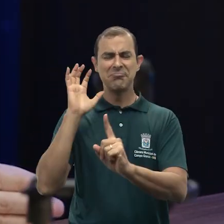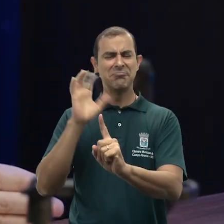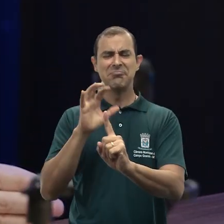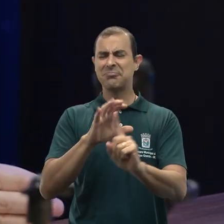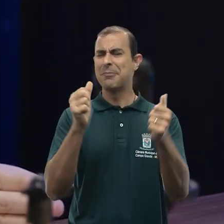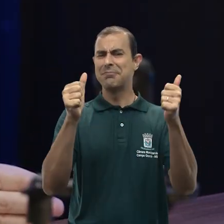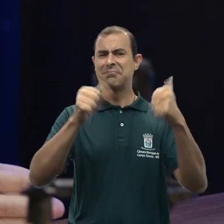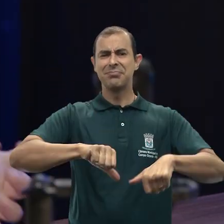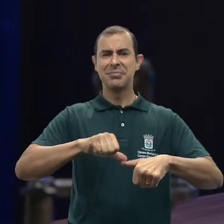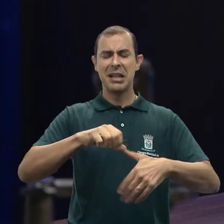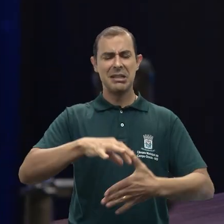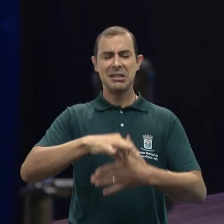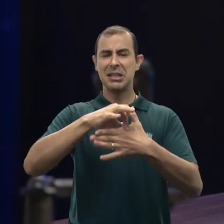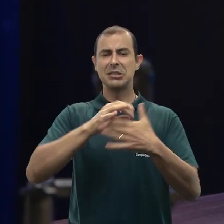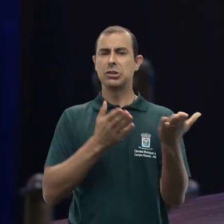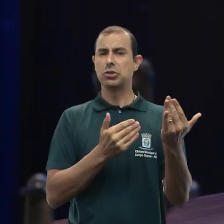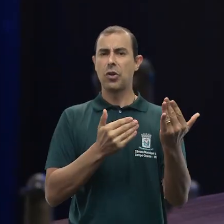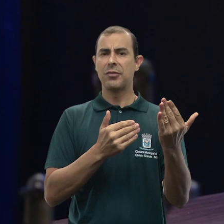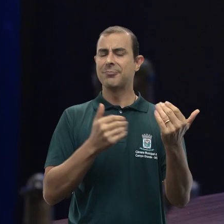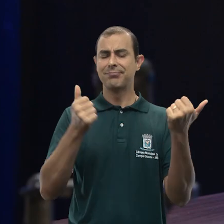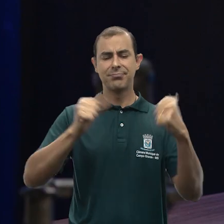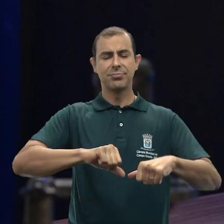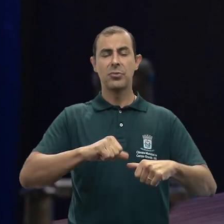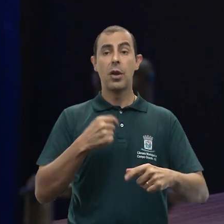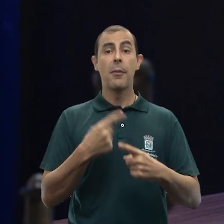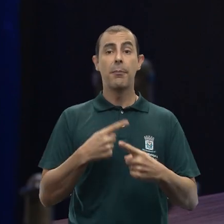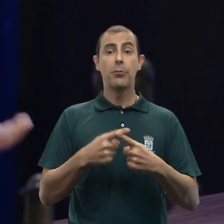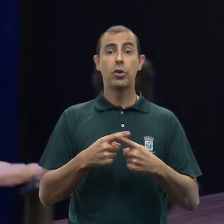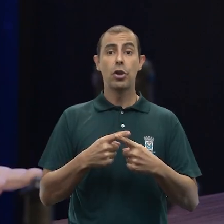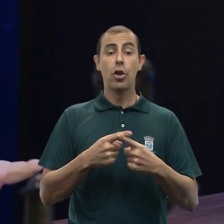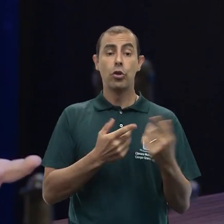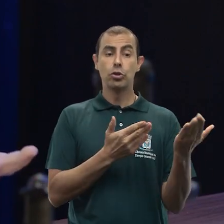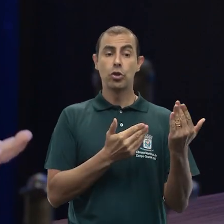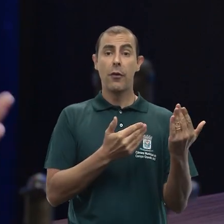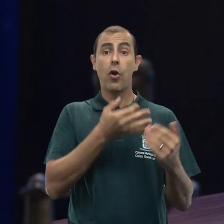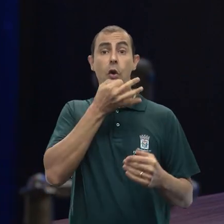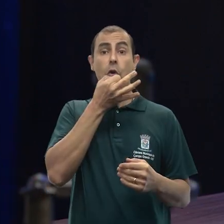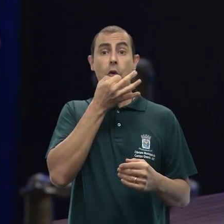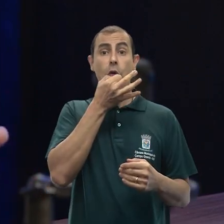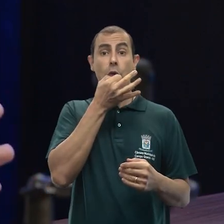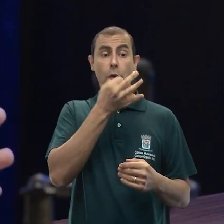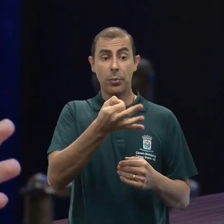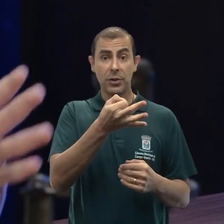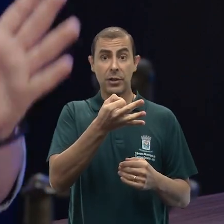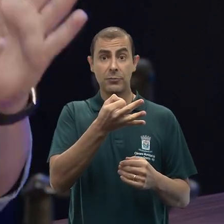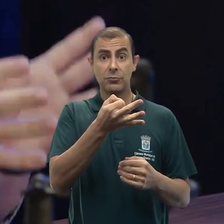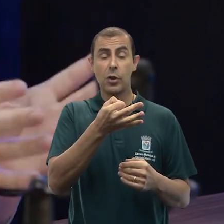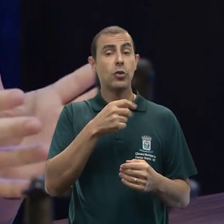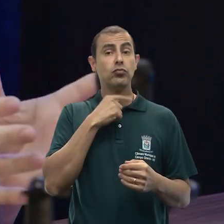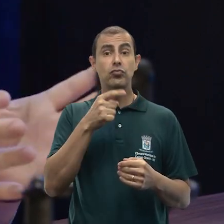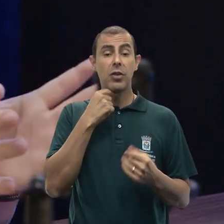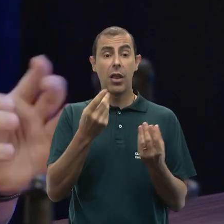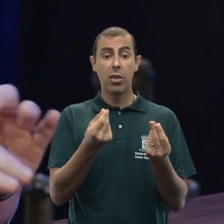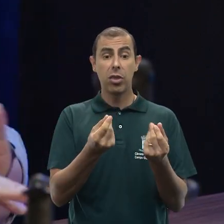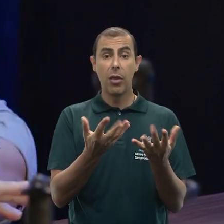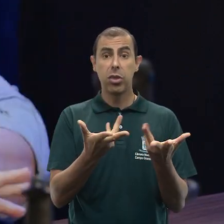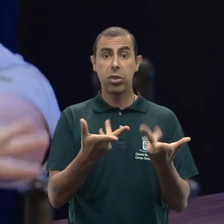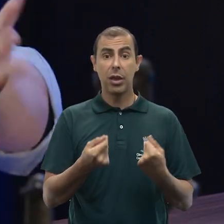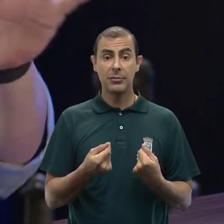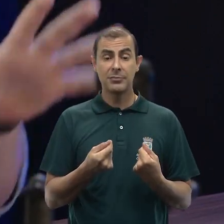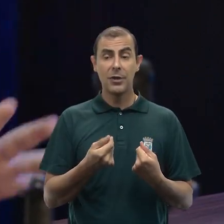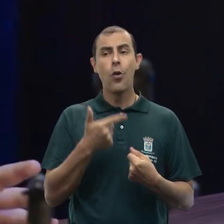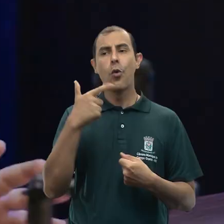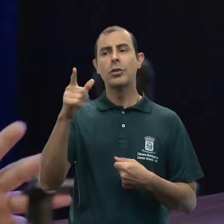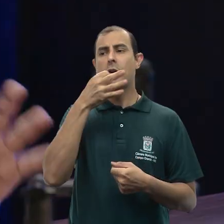da liderança no jovem, porque quando ele não consegue dar opinião concreta sobre algo, ele acaba acreditando